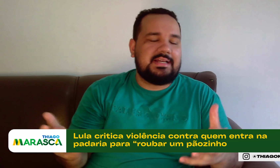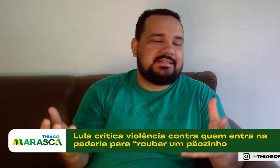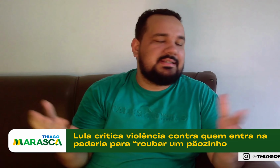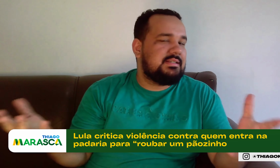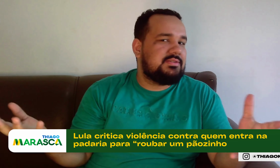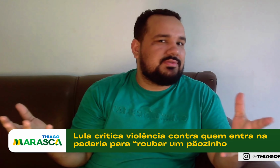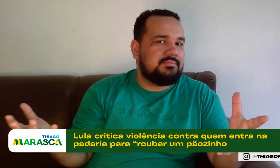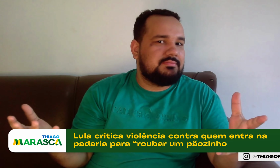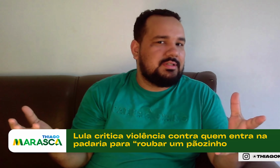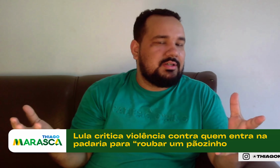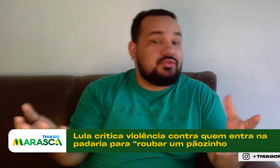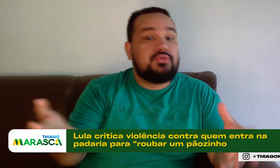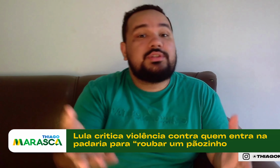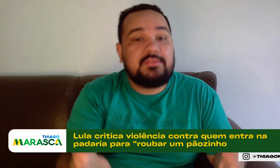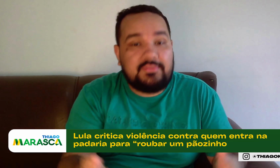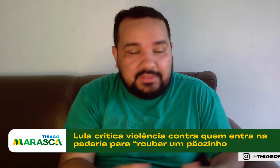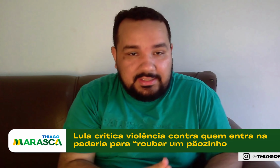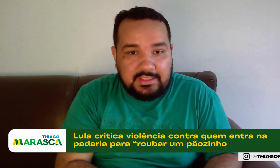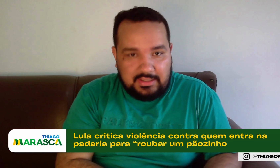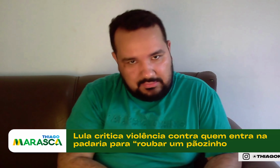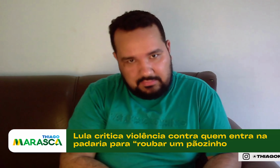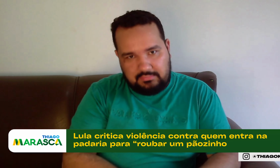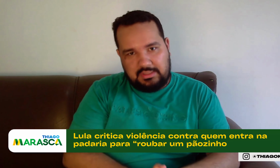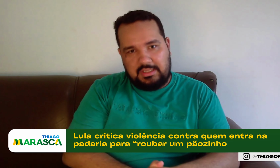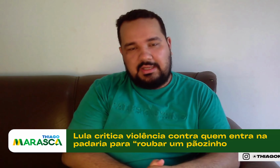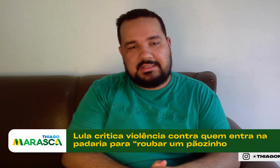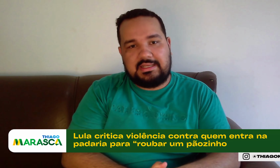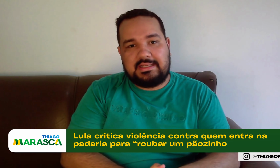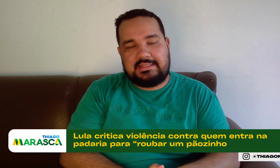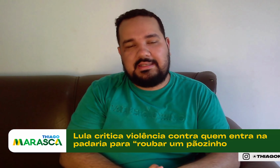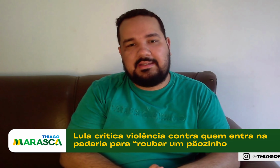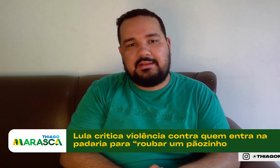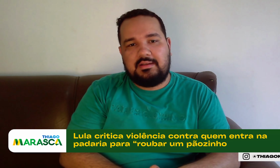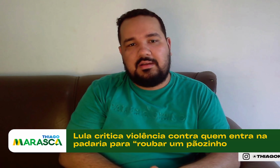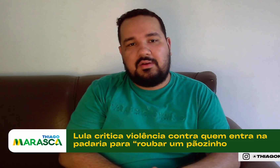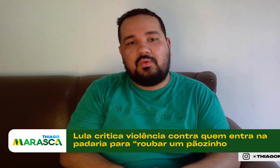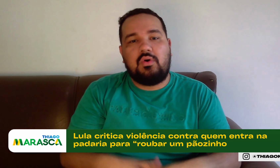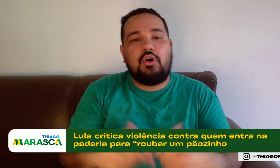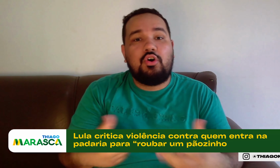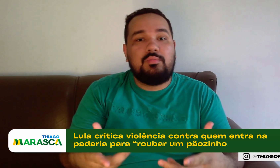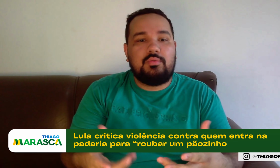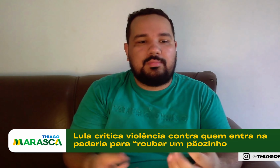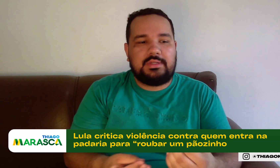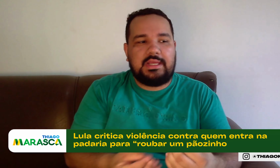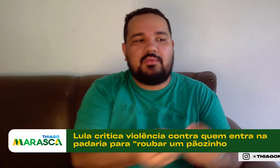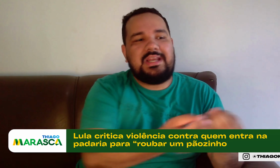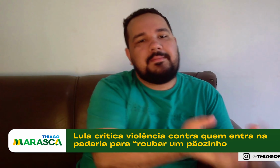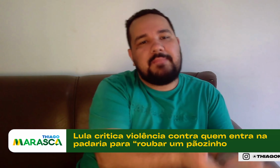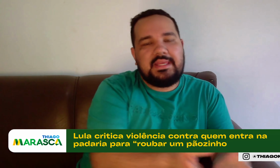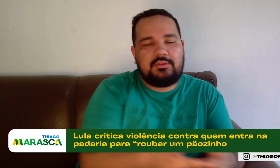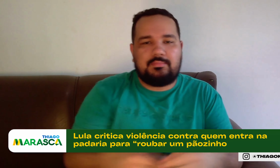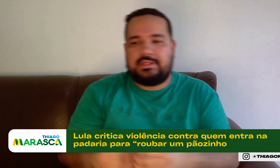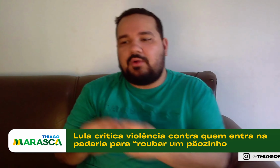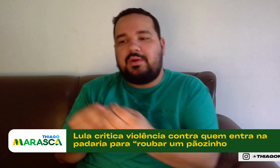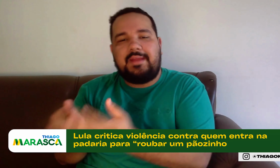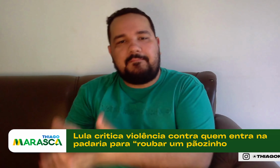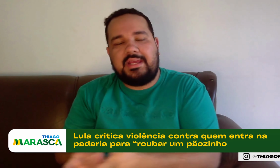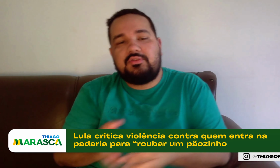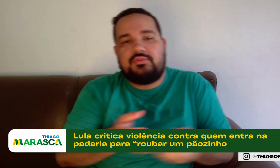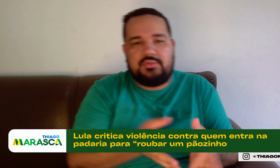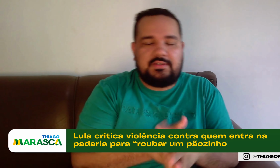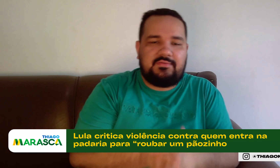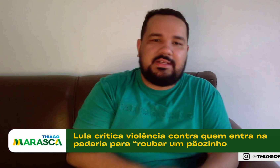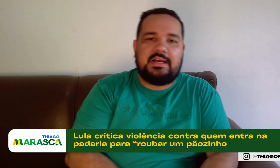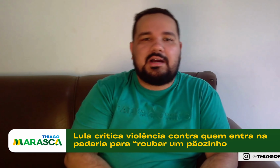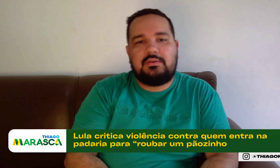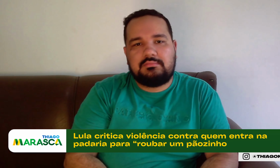Será se isso justifica Será se um roubo porque é um alimento porque é um